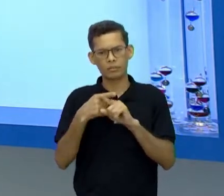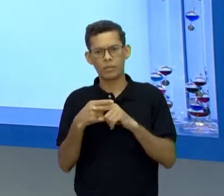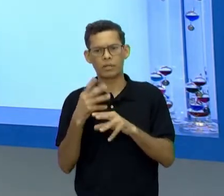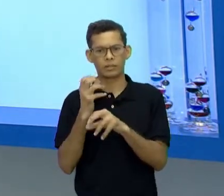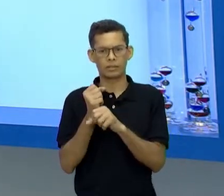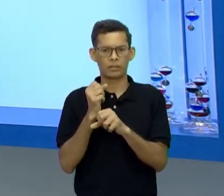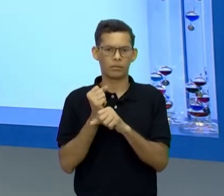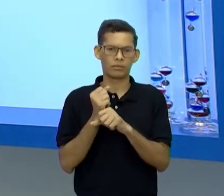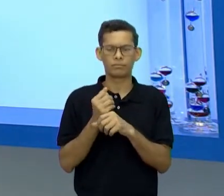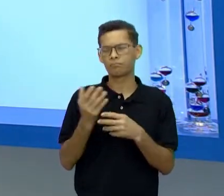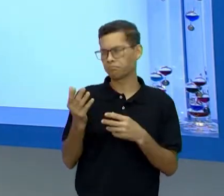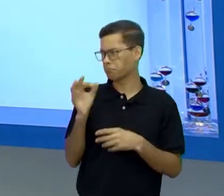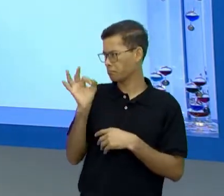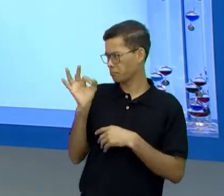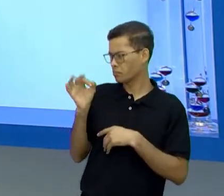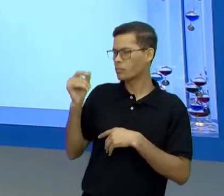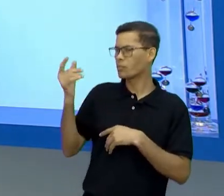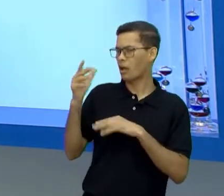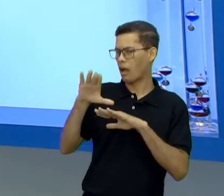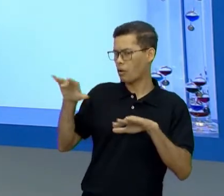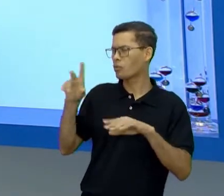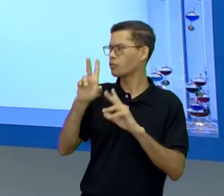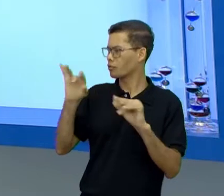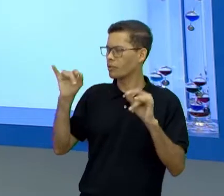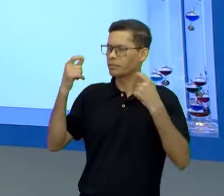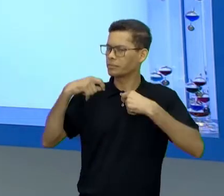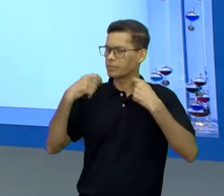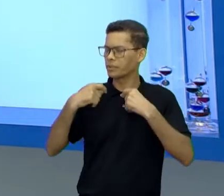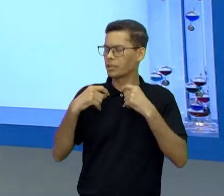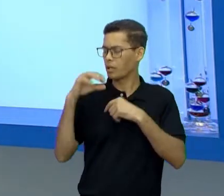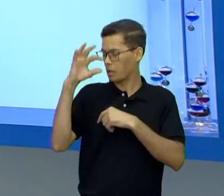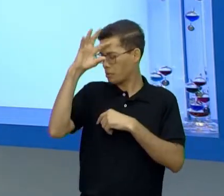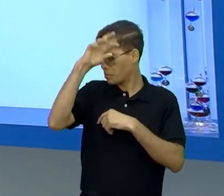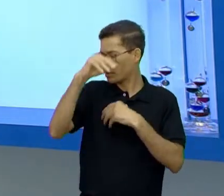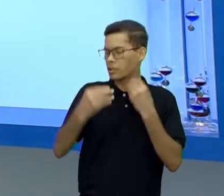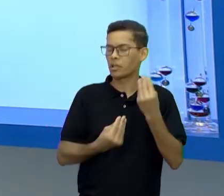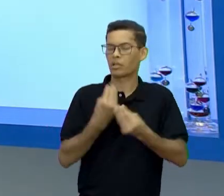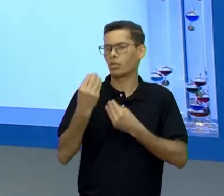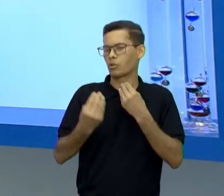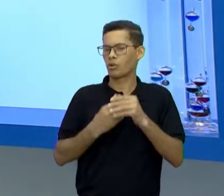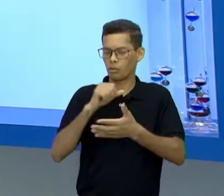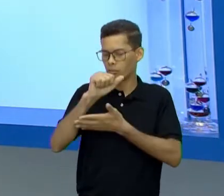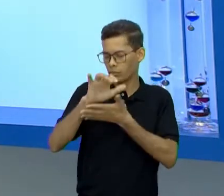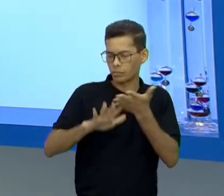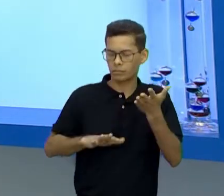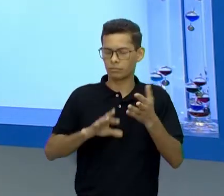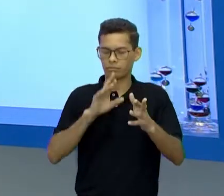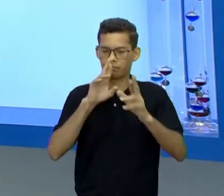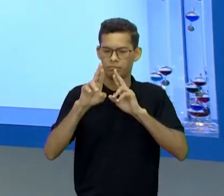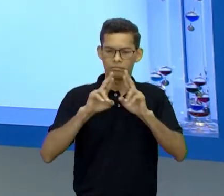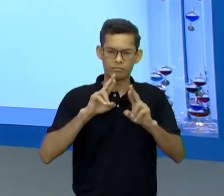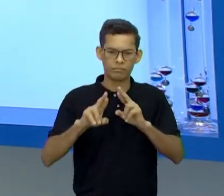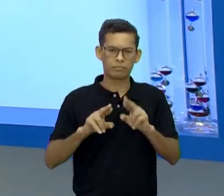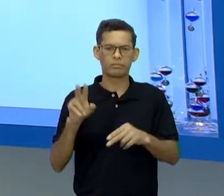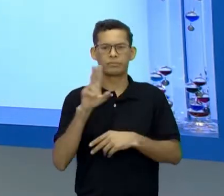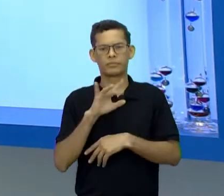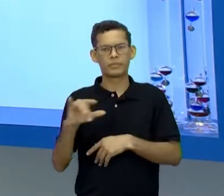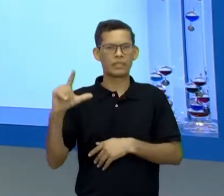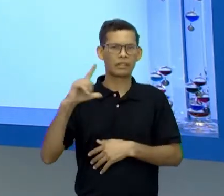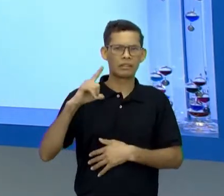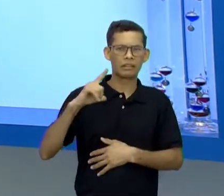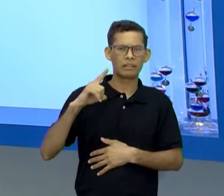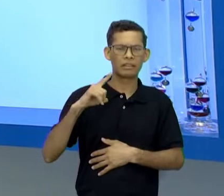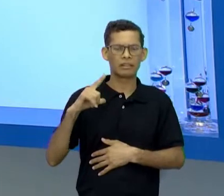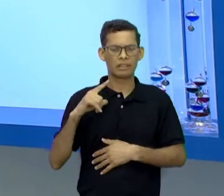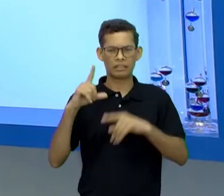estudante vai ter que se adaptar a aprender resolução de exercício, vai ter dificuldade no